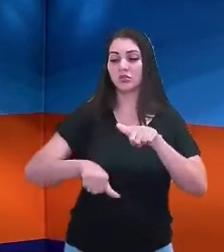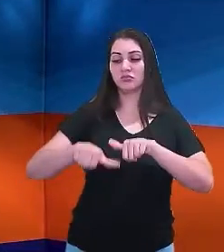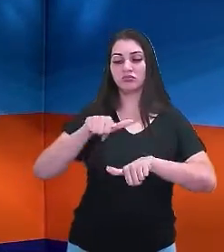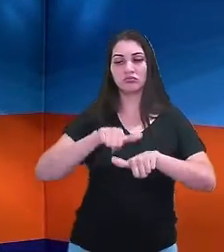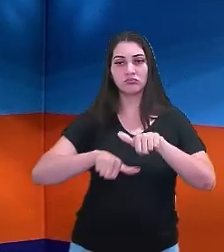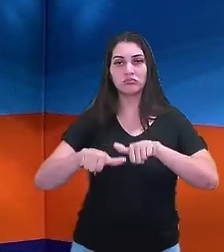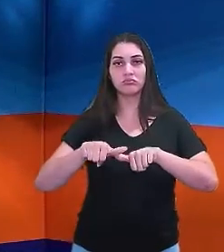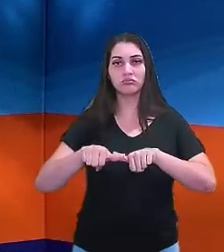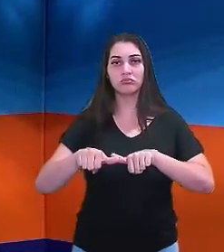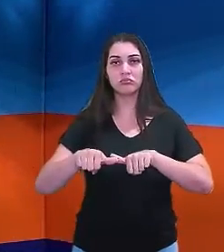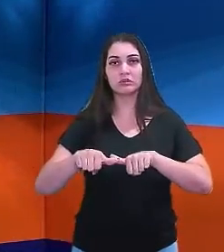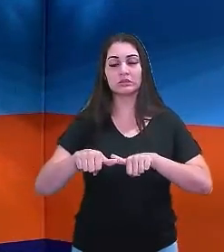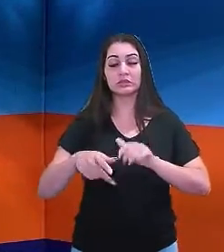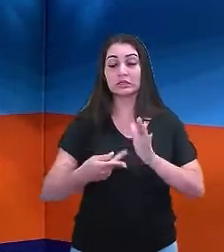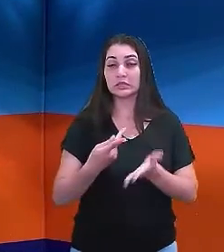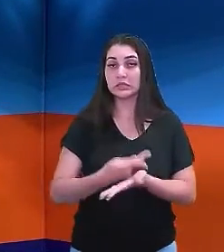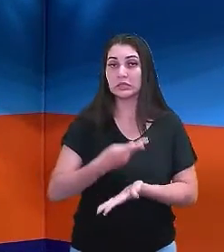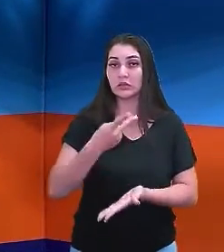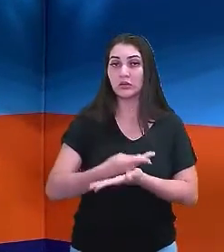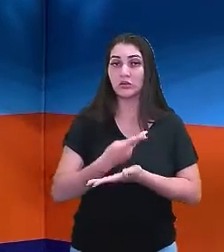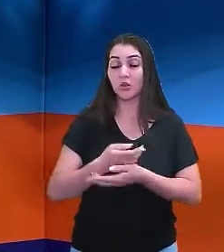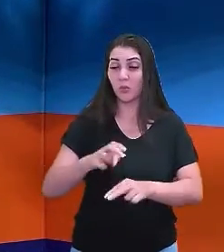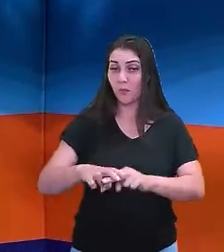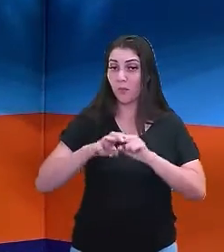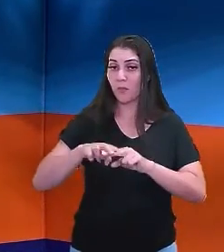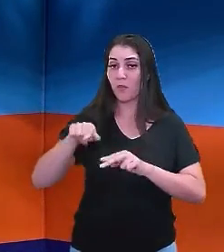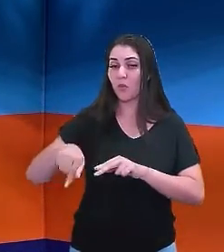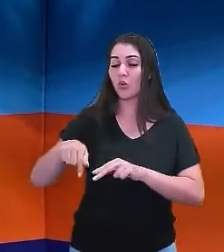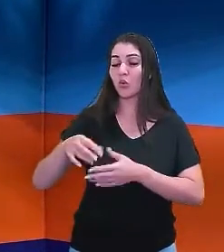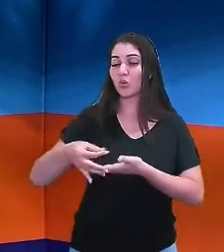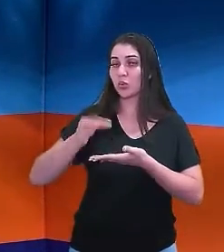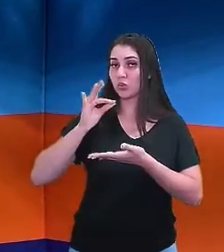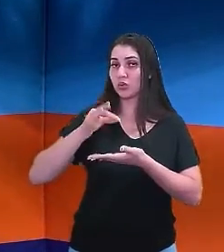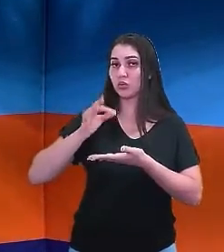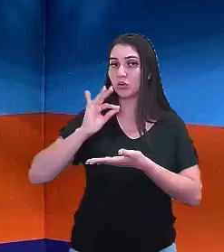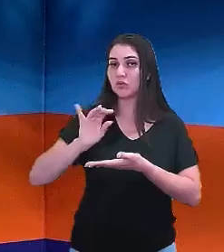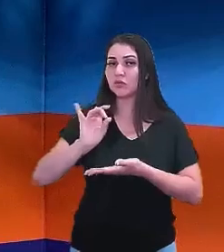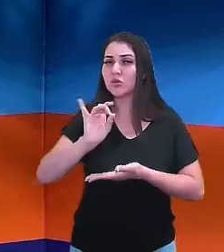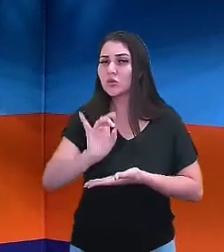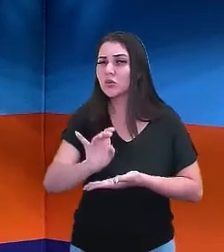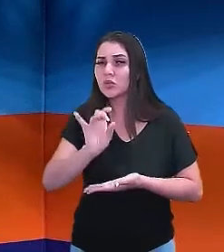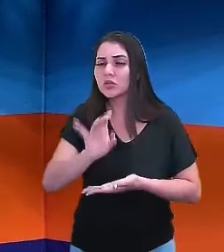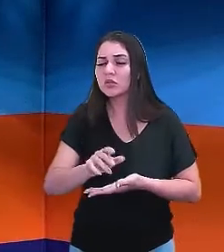mudanças provocadas por esse produto não foram apenas, ou